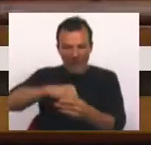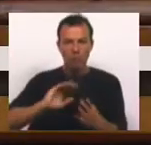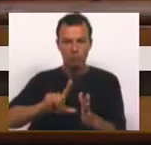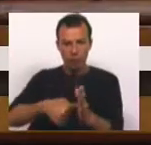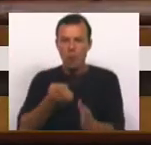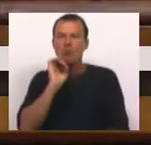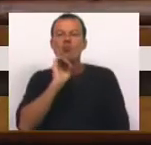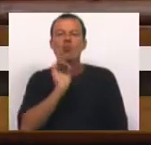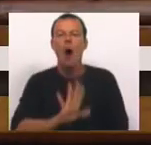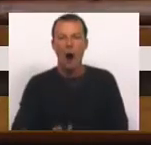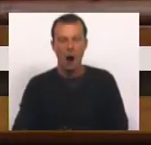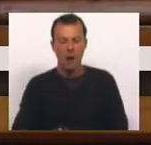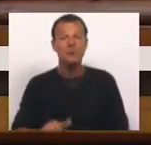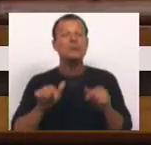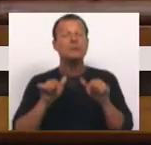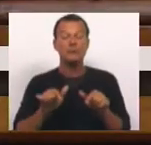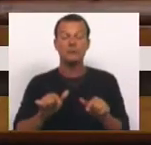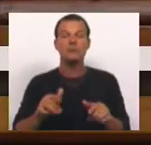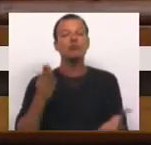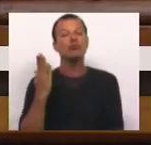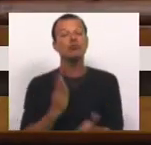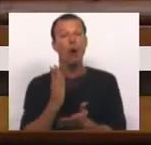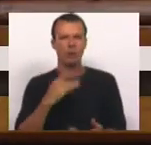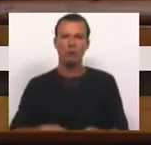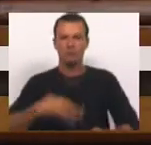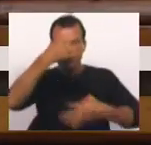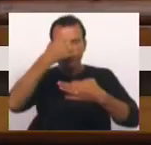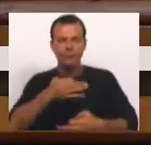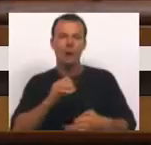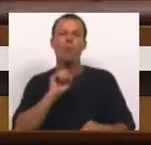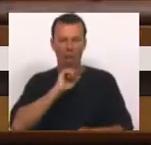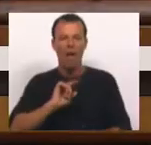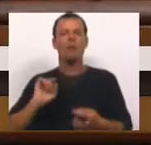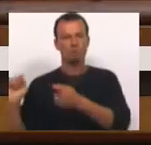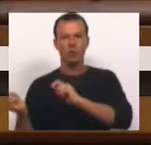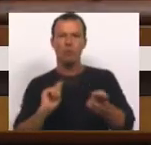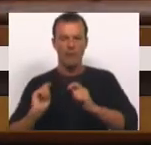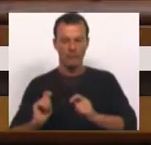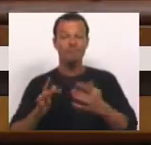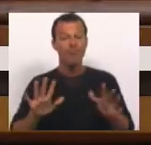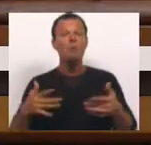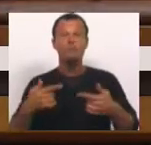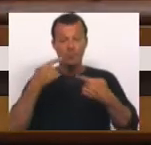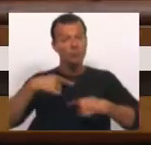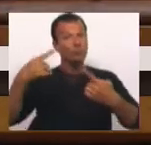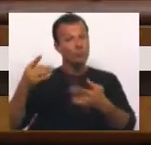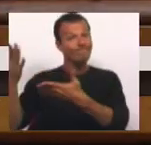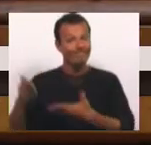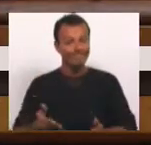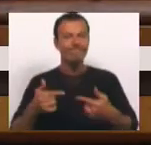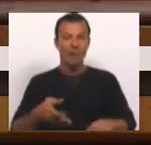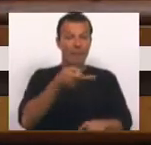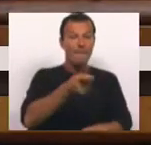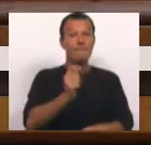só com essa dose de seriedade que o debate se poderá fazer. Vamos, pois, à apresentação do que o